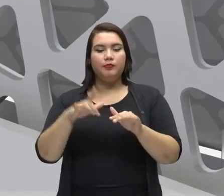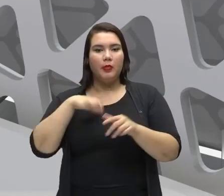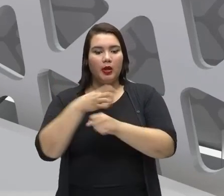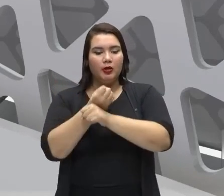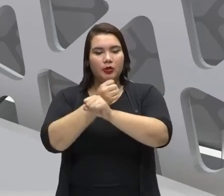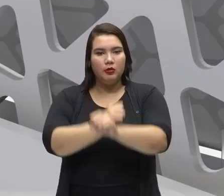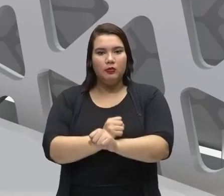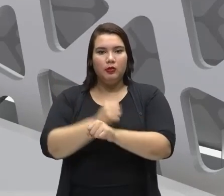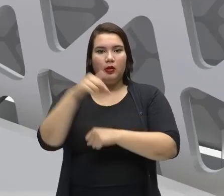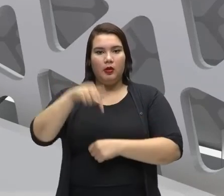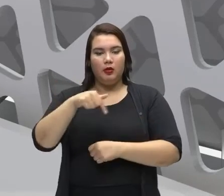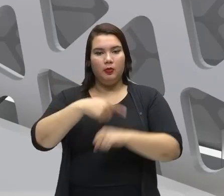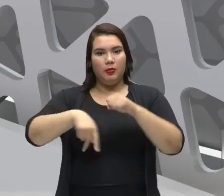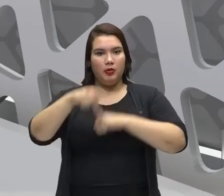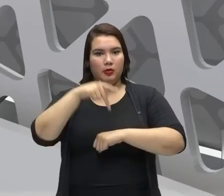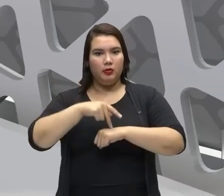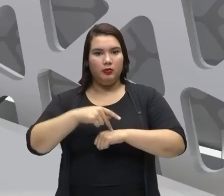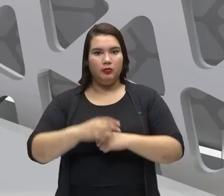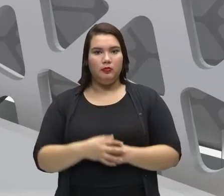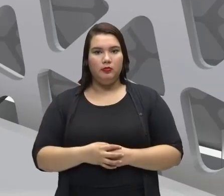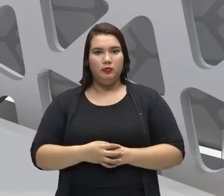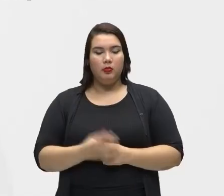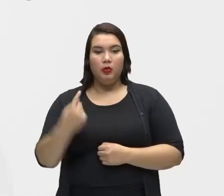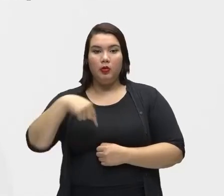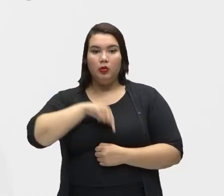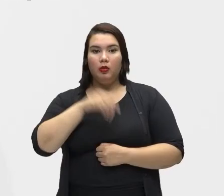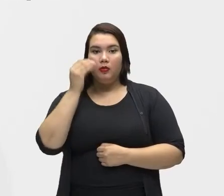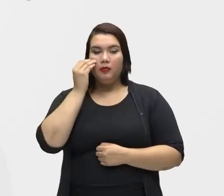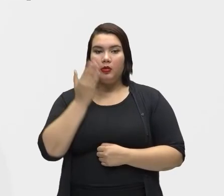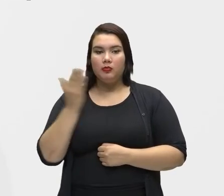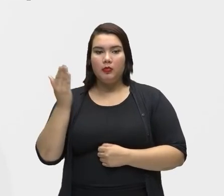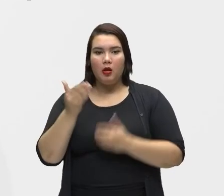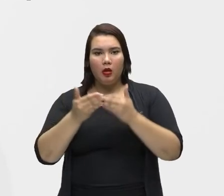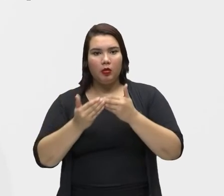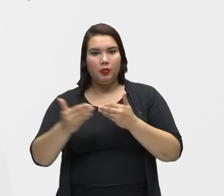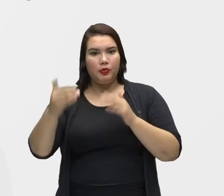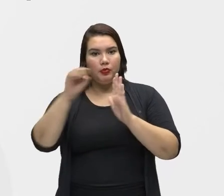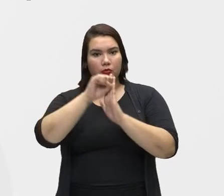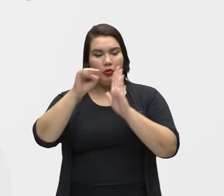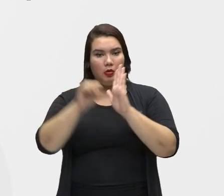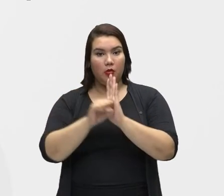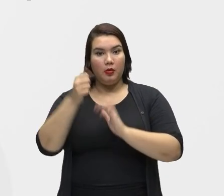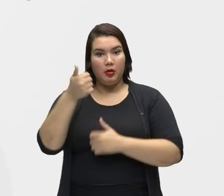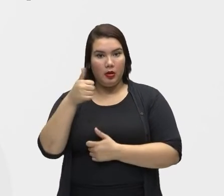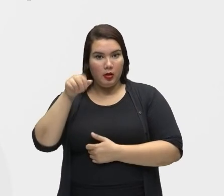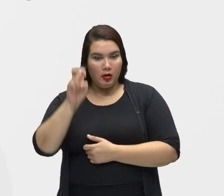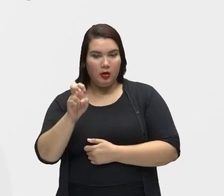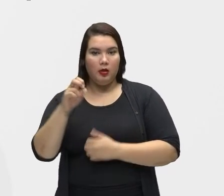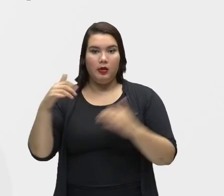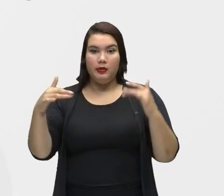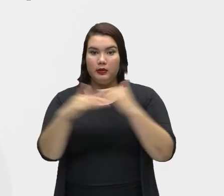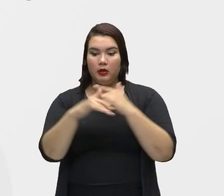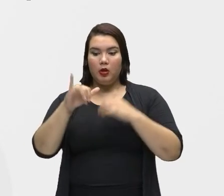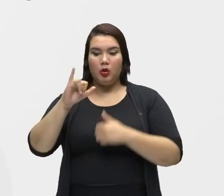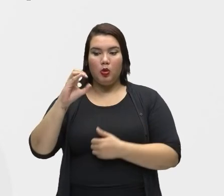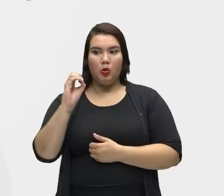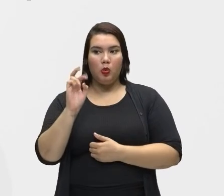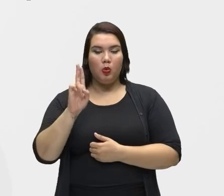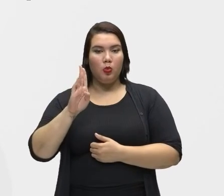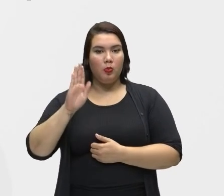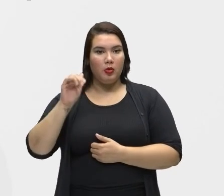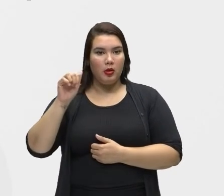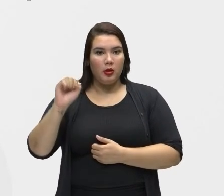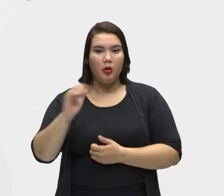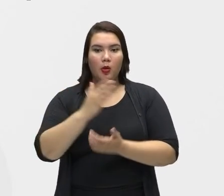escravizados aqui no nosso continente, tá? Nós vamos ver, olha só, que a partir do século XV, as cidades iorubás começariam